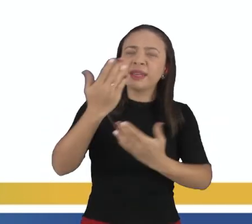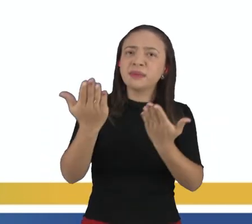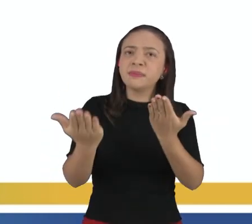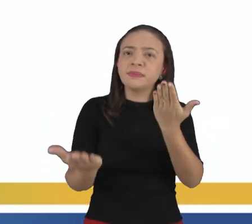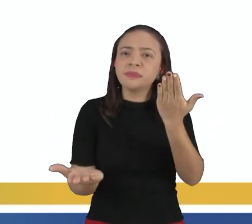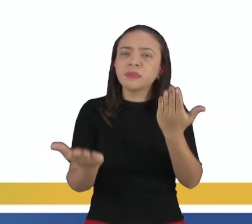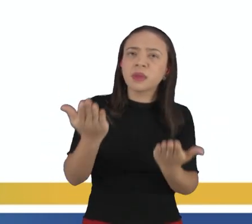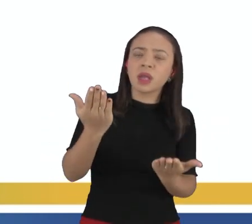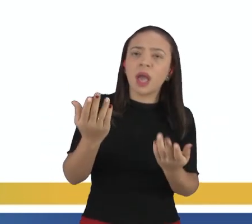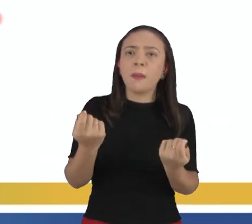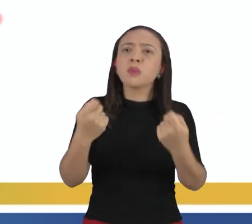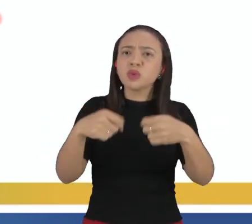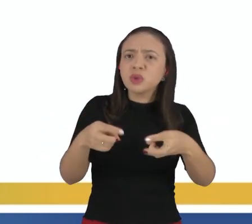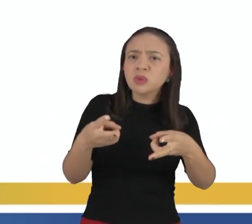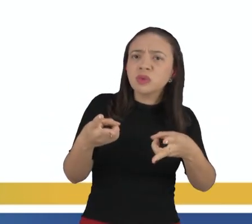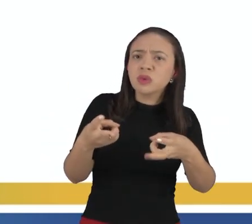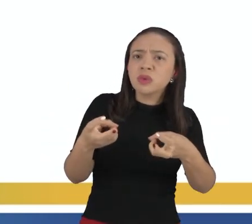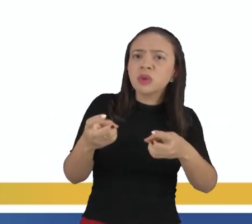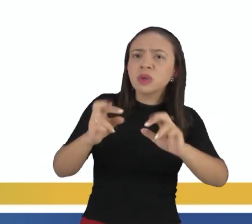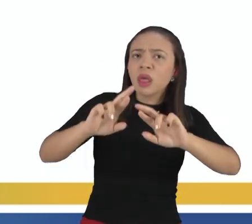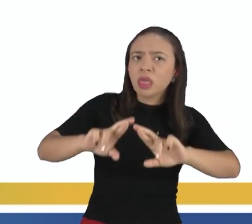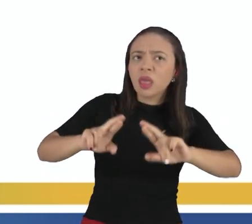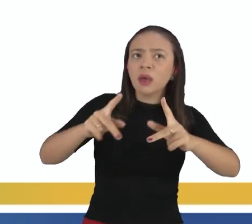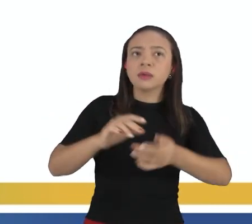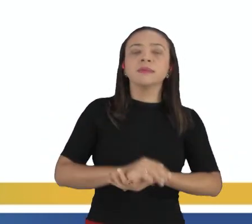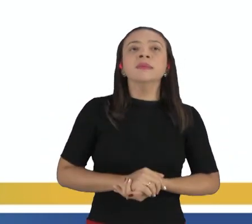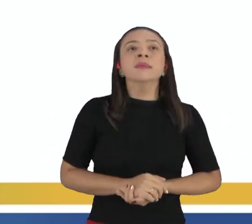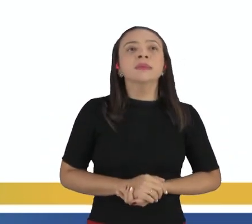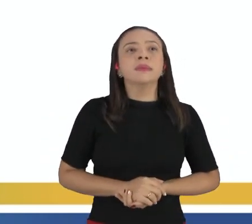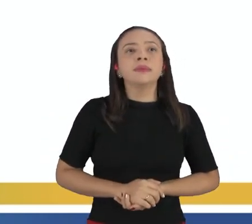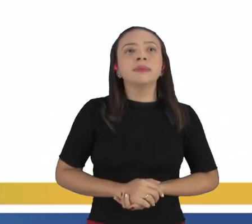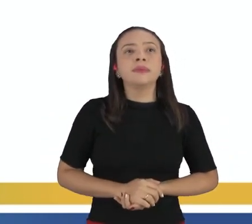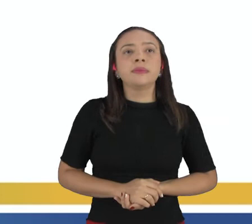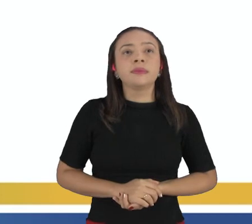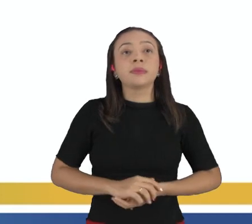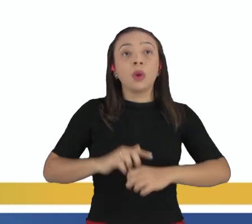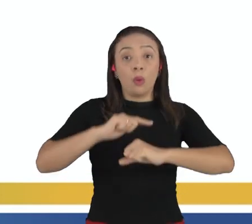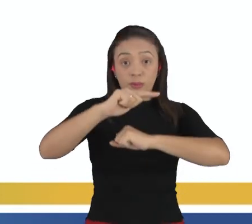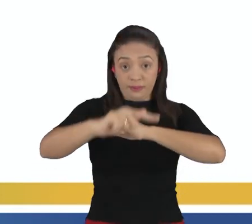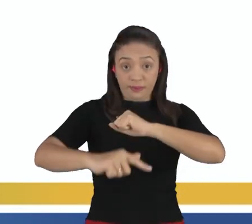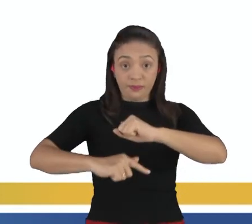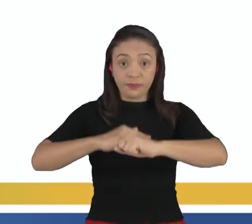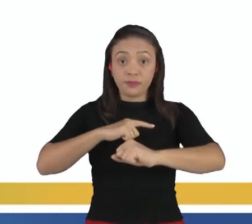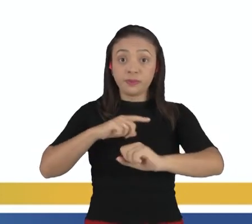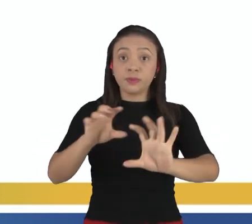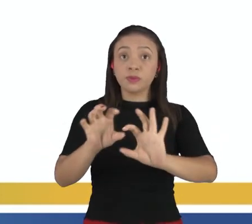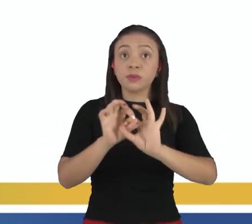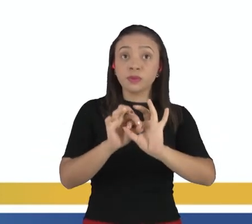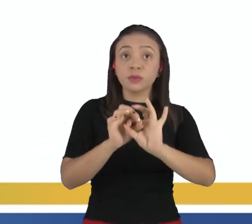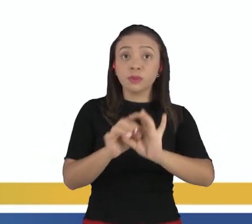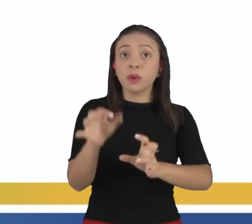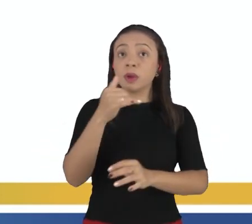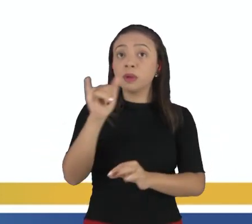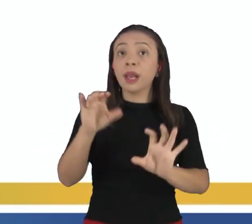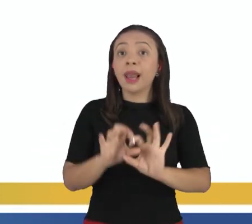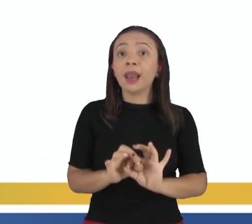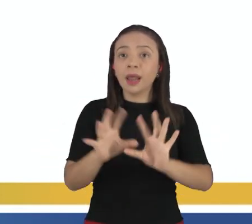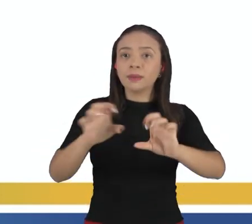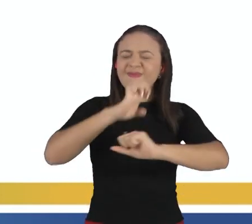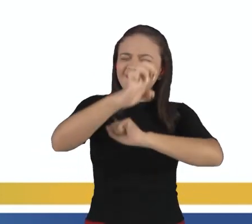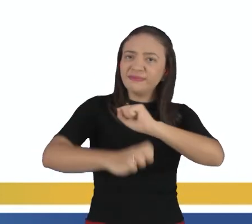utilizado para diferenciá-los? Um átomo tem um conjunto de energia disponível para os seus elétrons, isto é,